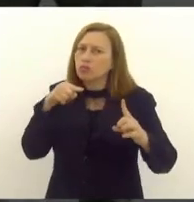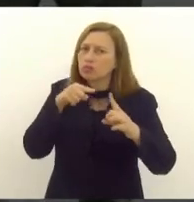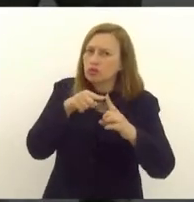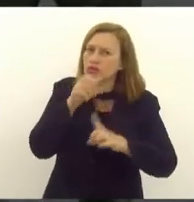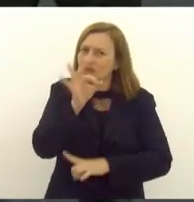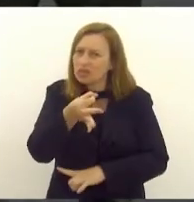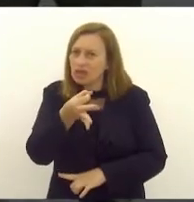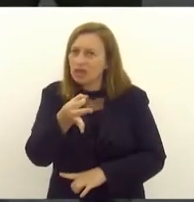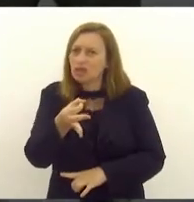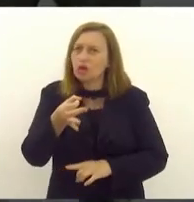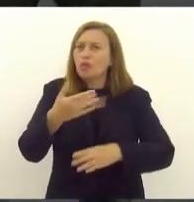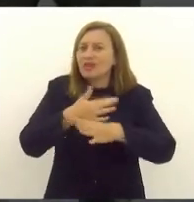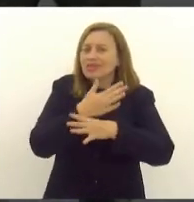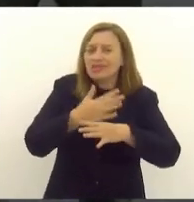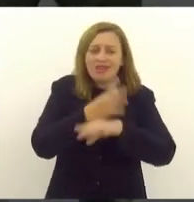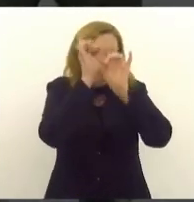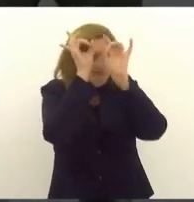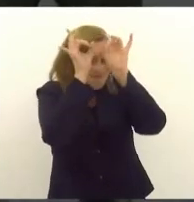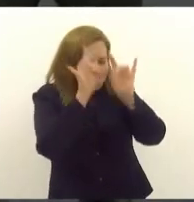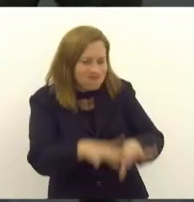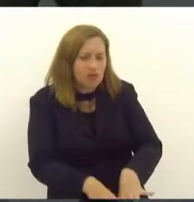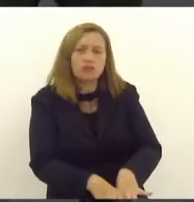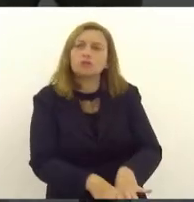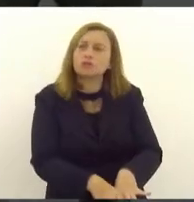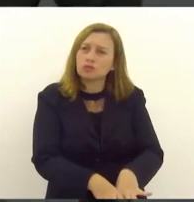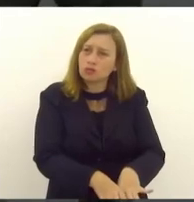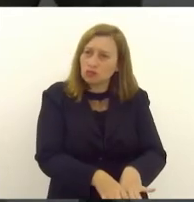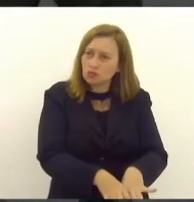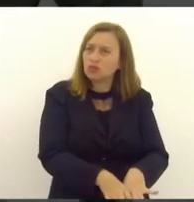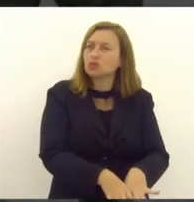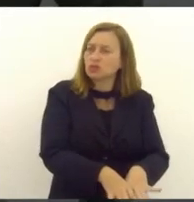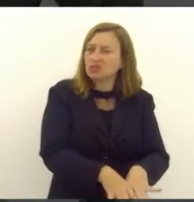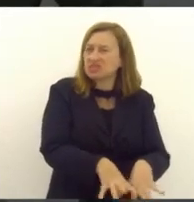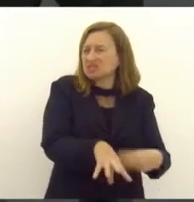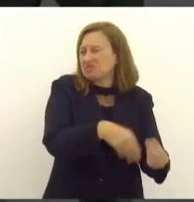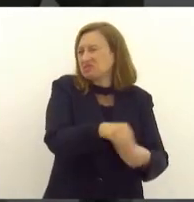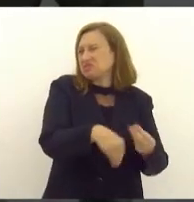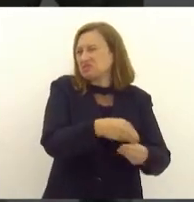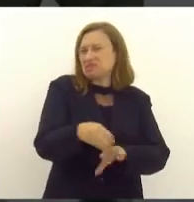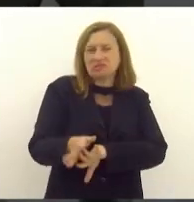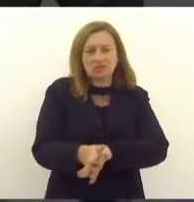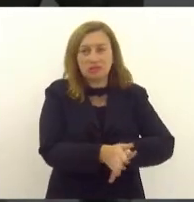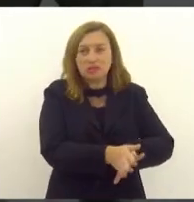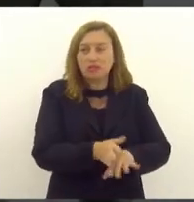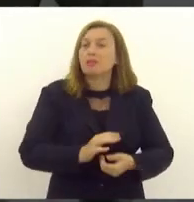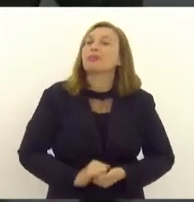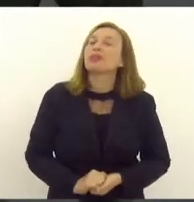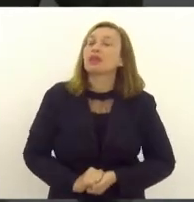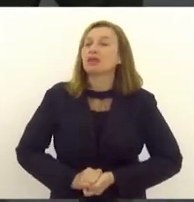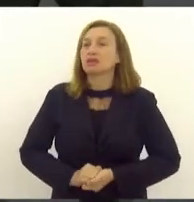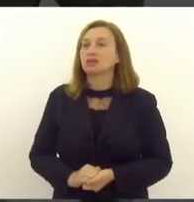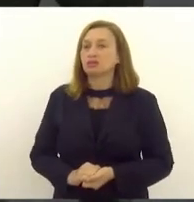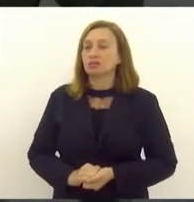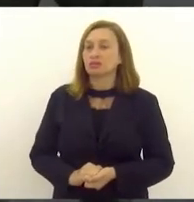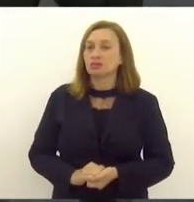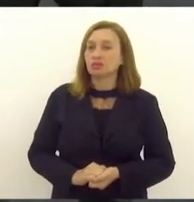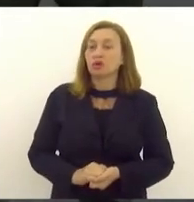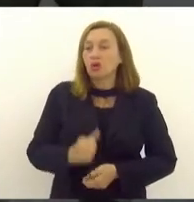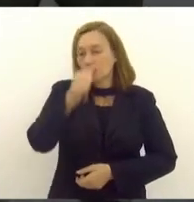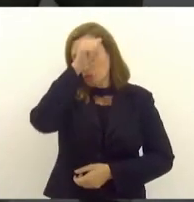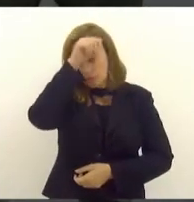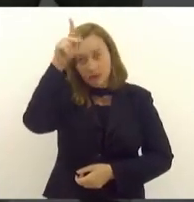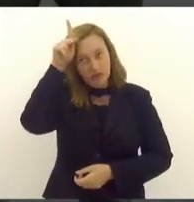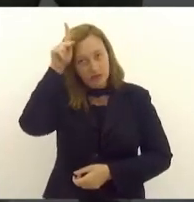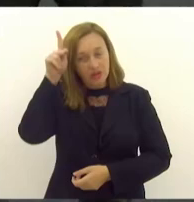como a cidade está abandonada largada e entregue a profunda desordem a tentativa torpe do Prefeito